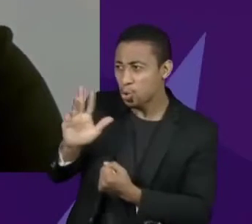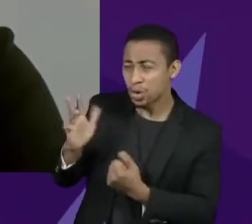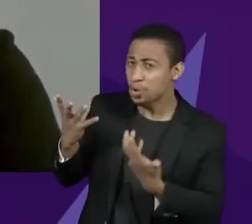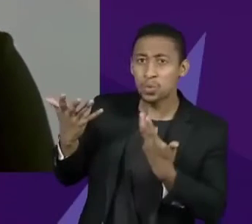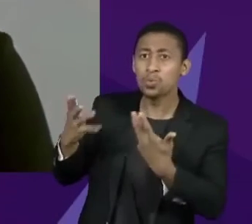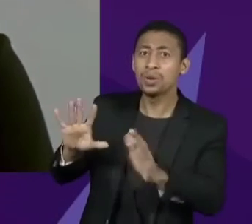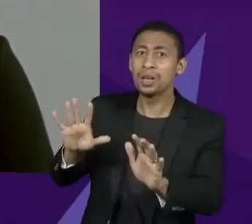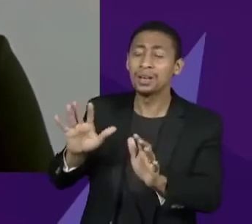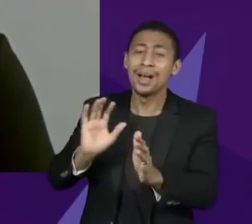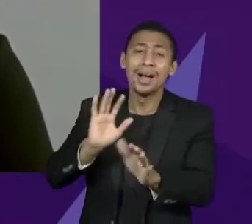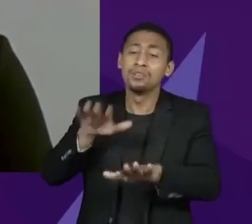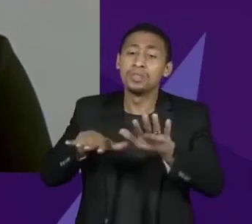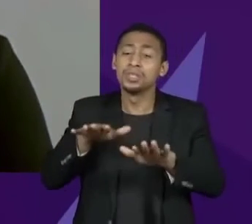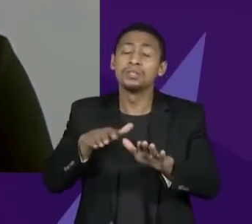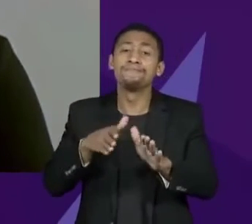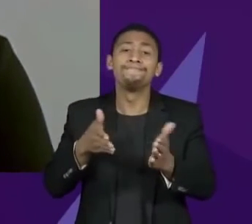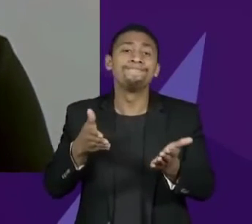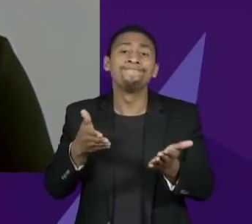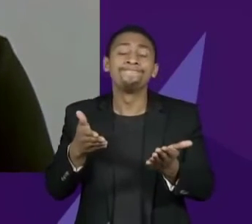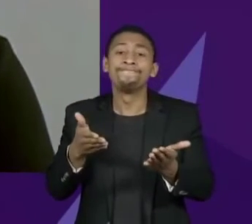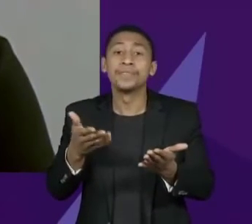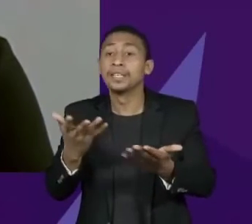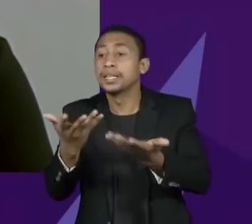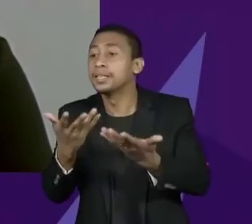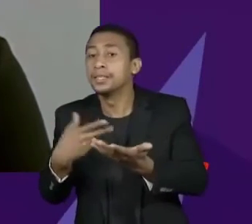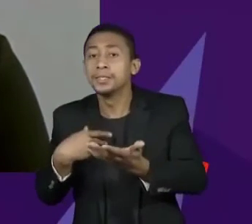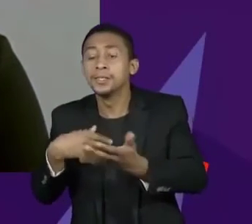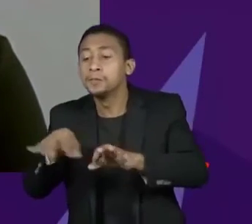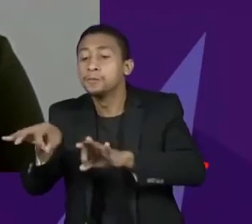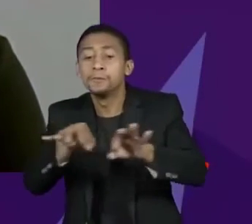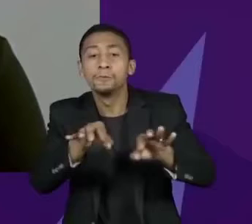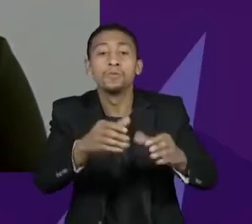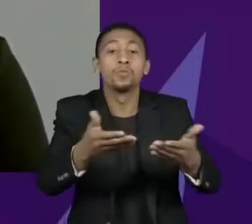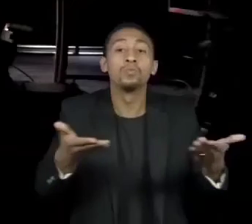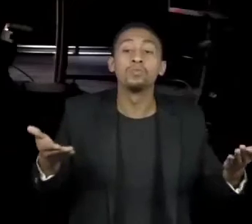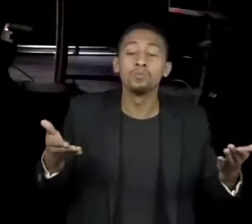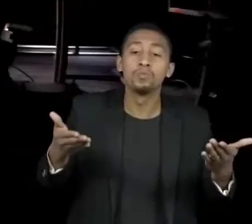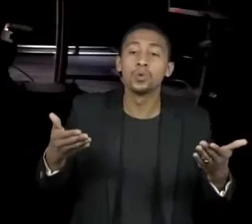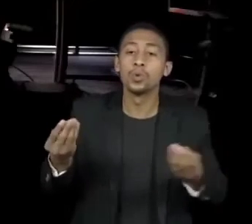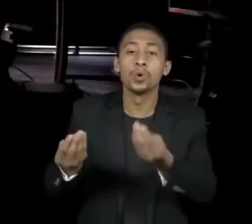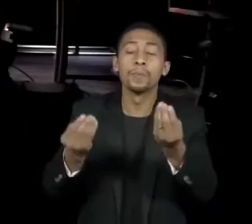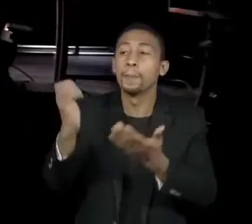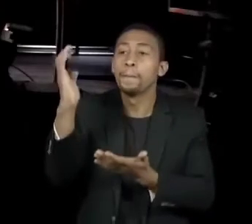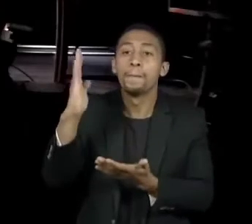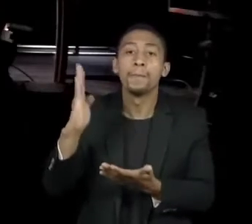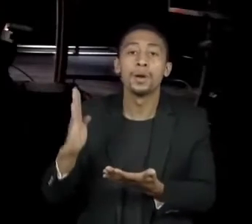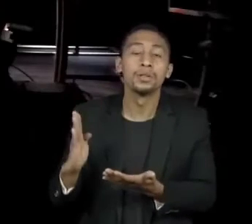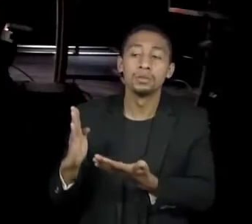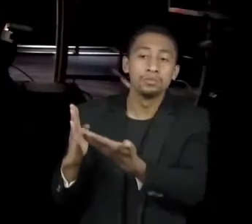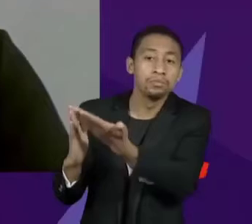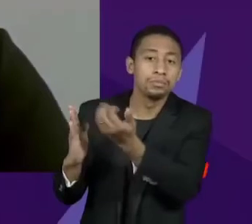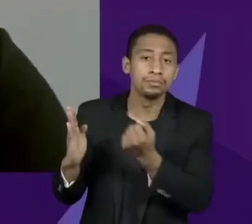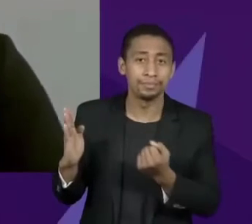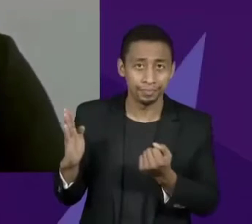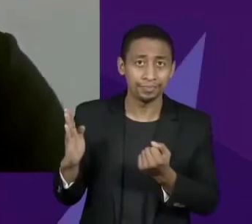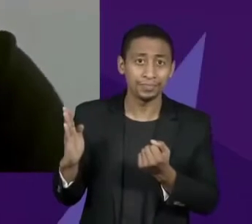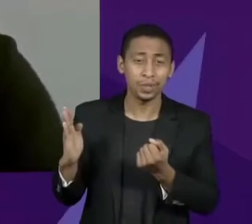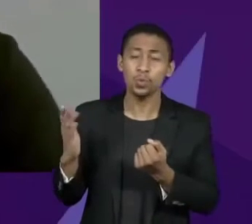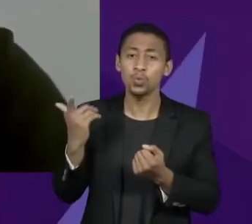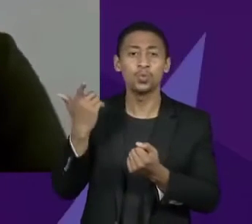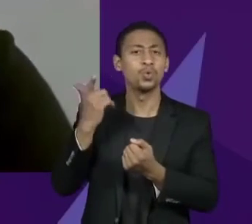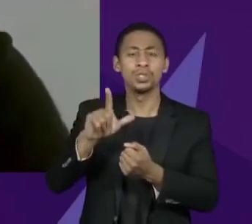um caminho, né? Para um projeto de país, né? Que saia